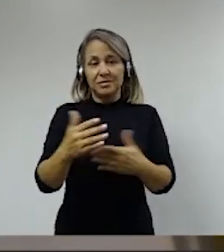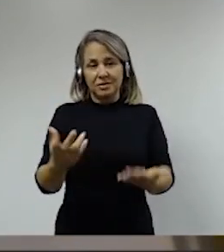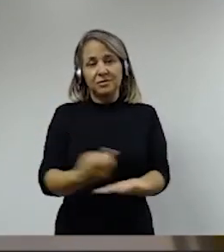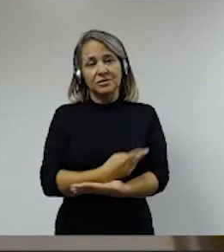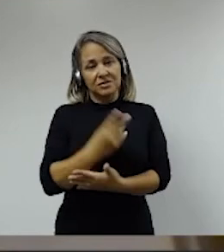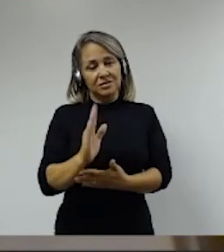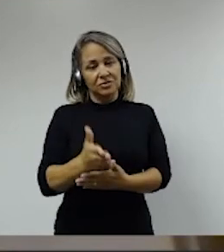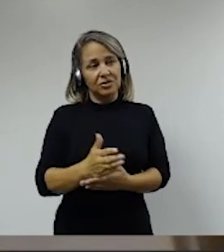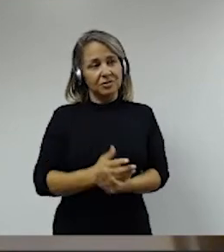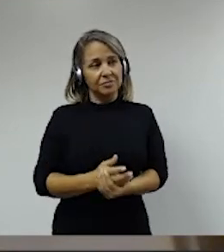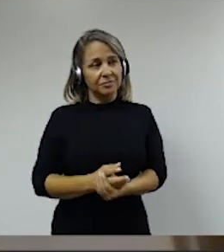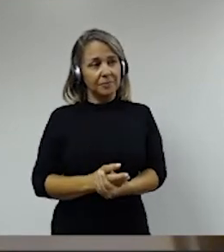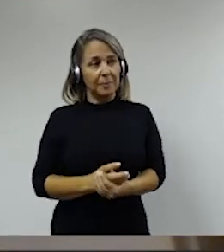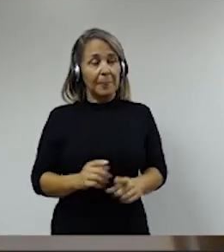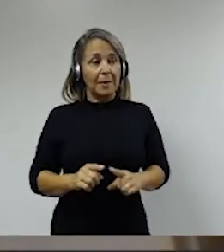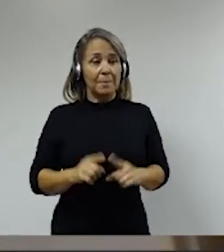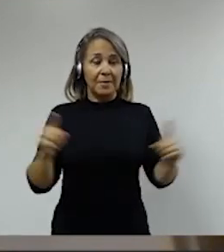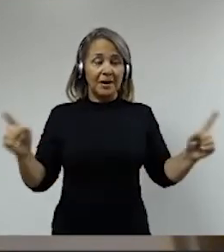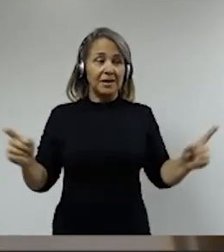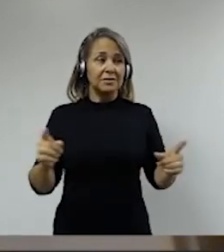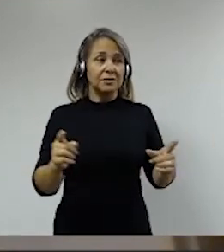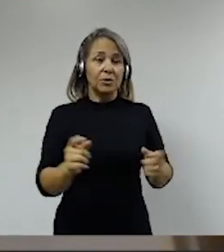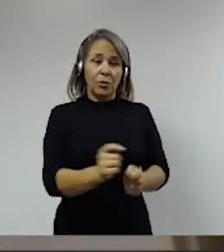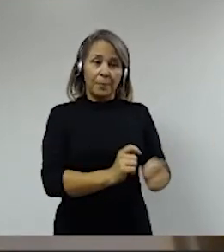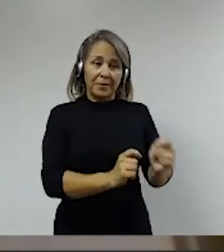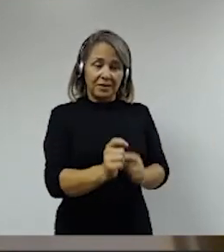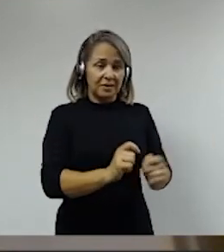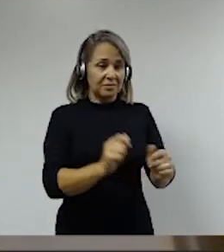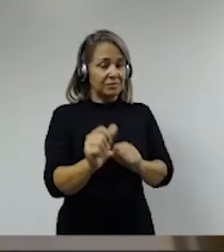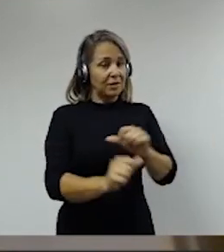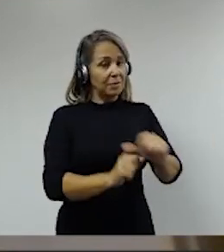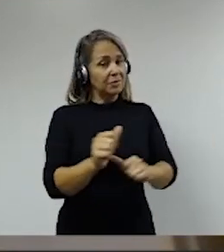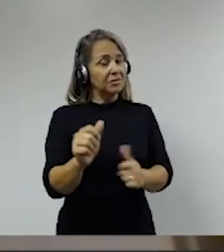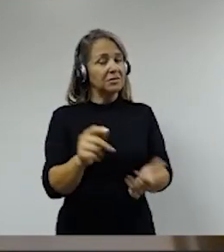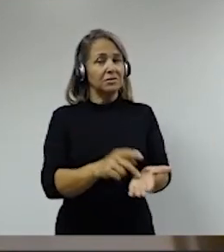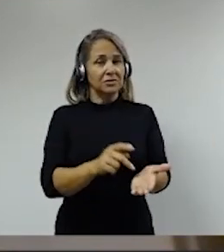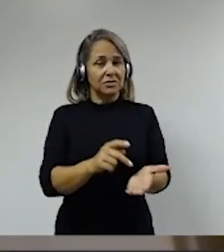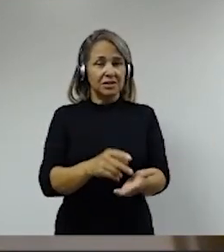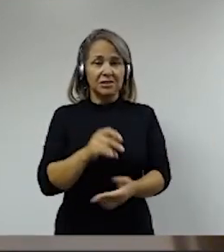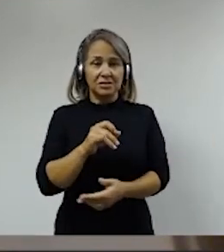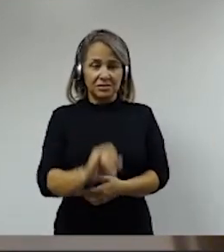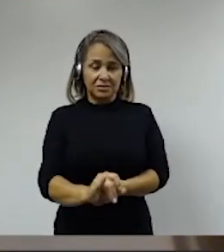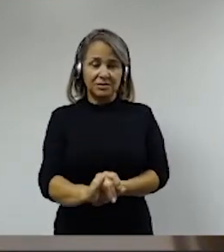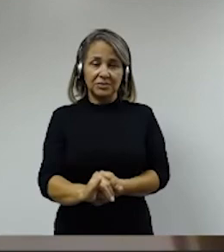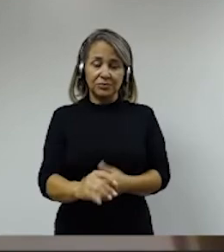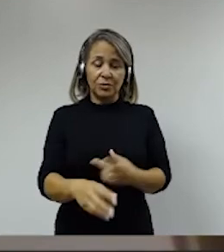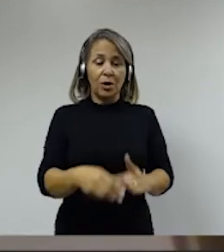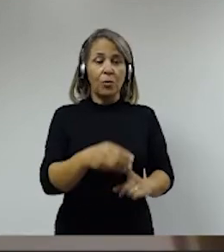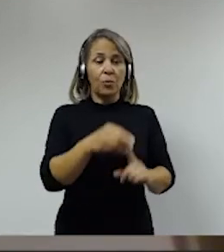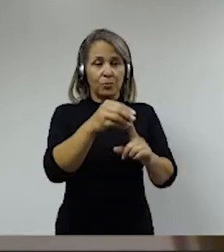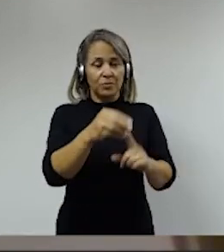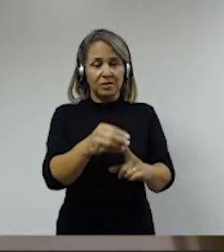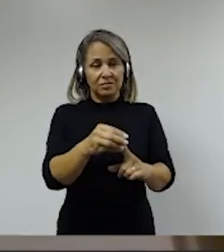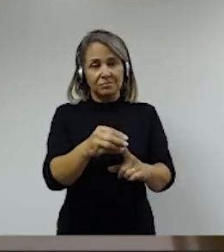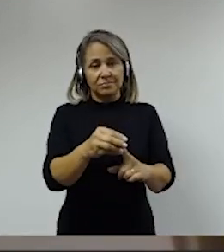Agora, esse mercado vai mudar consideravelmente se elas forem a única alternativa de